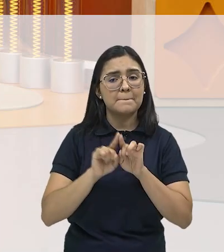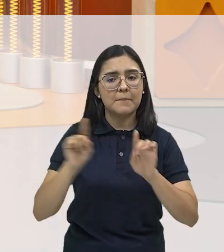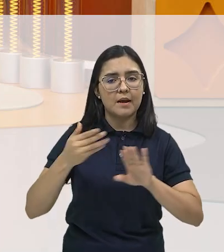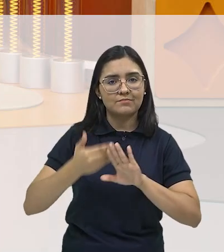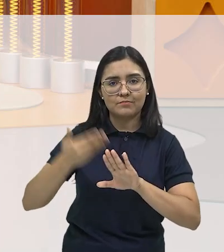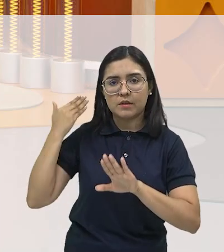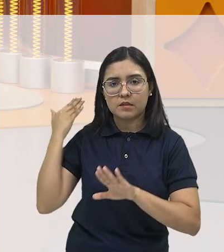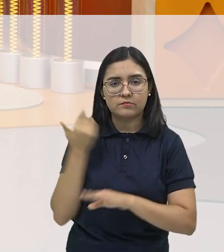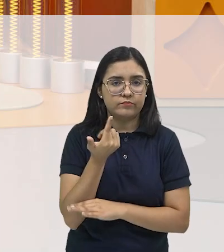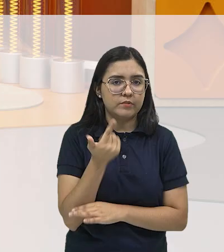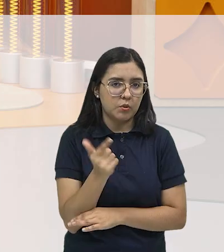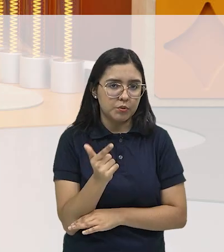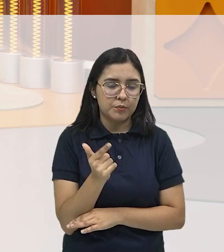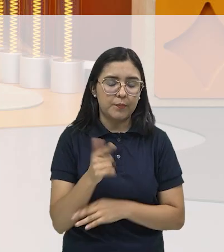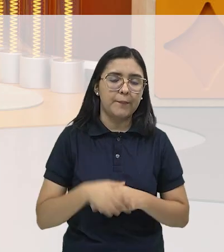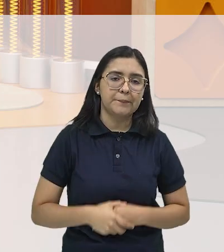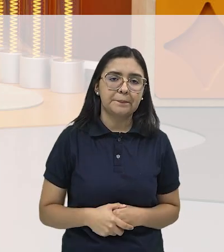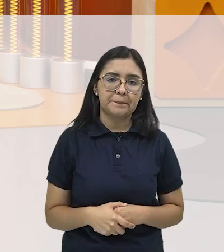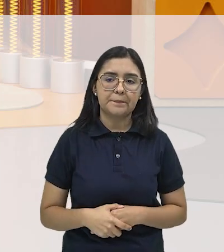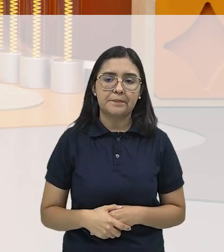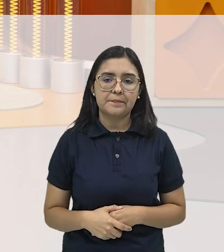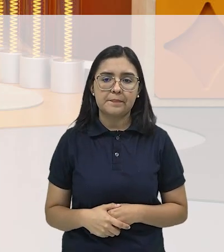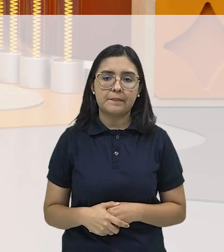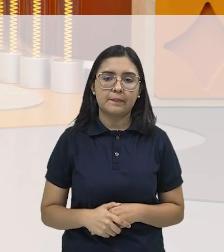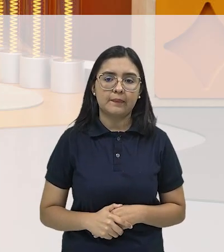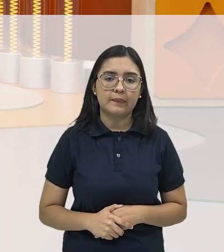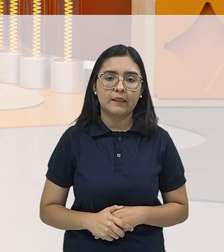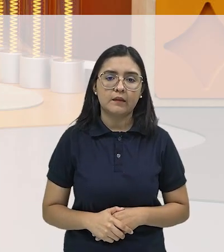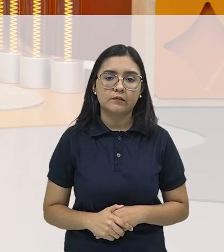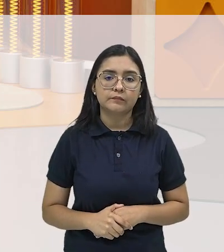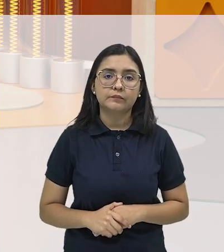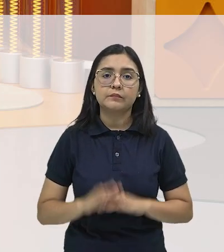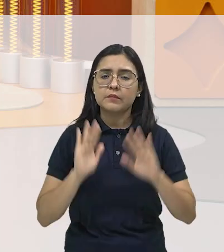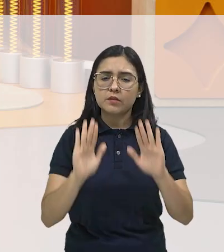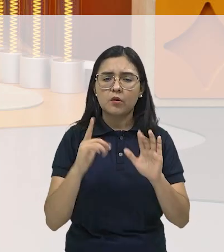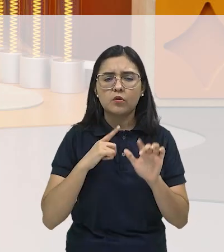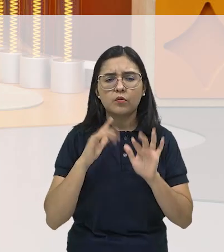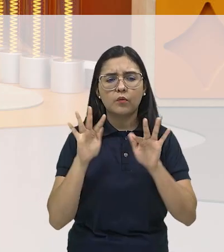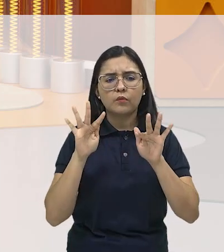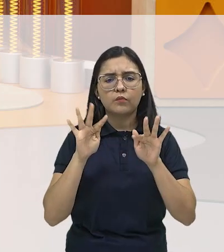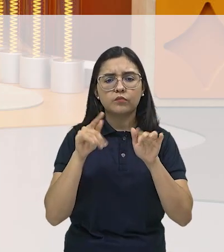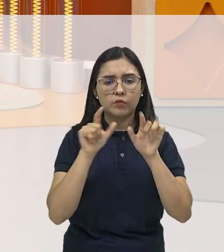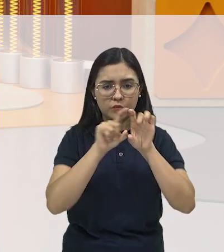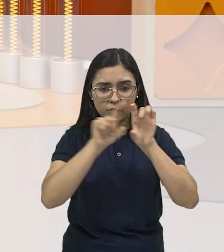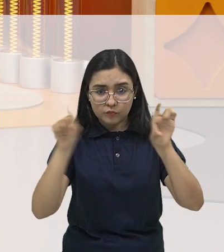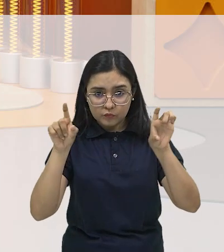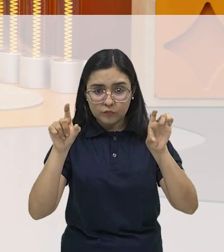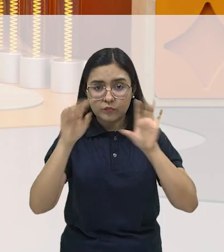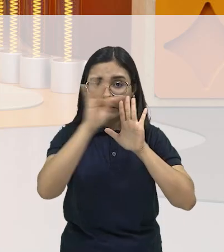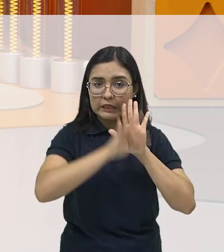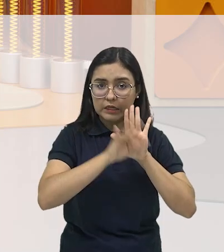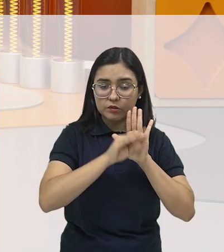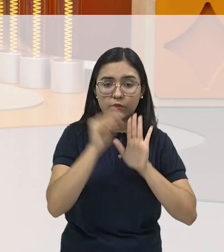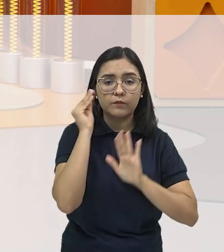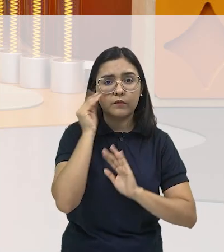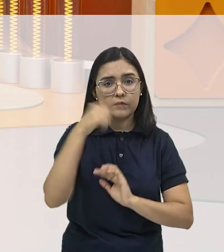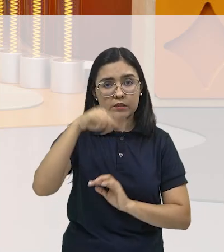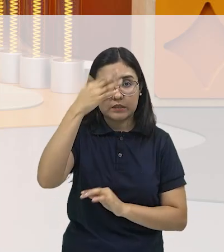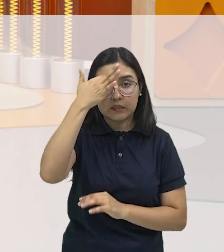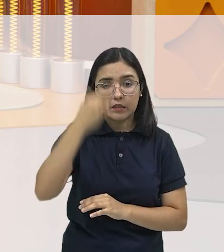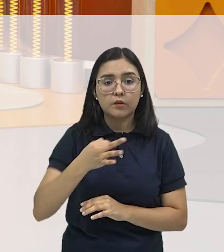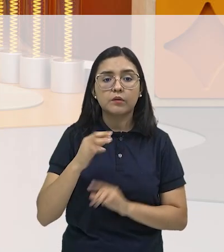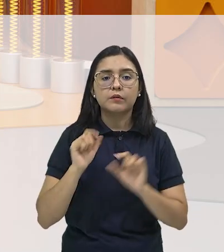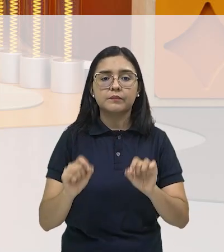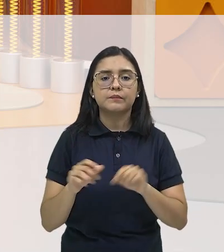momento não existiam, tá bom? E olha só do finalzinho ainda dessa partezinha aí, ó, para você entender,